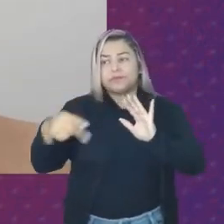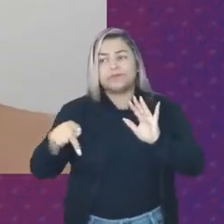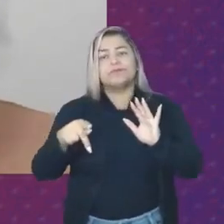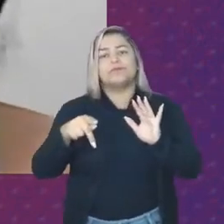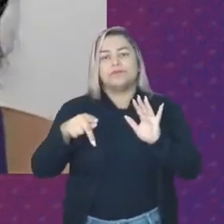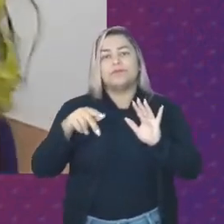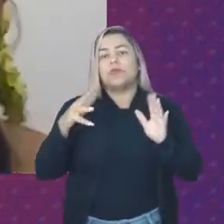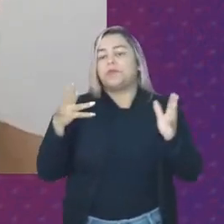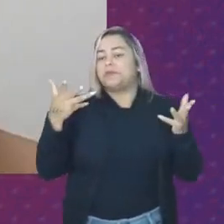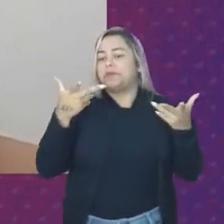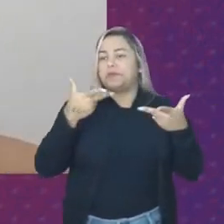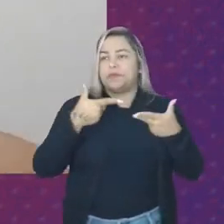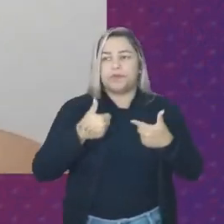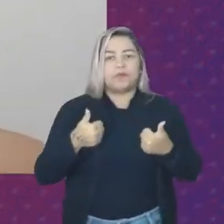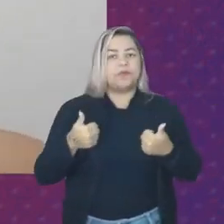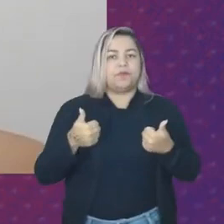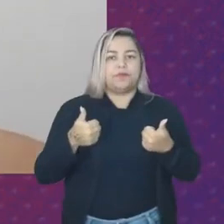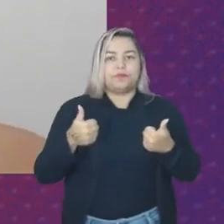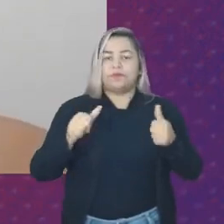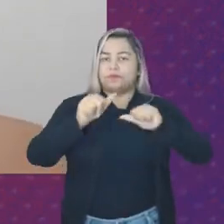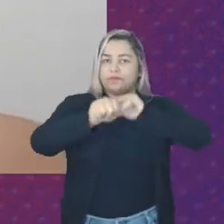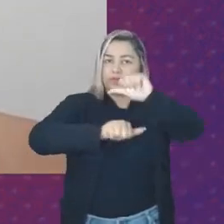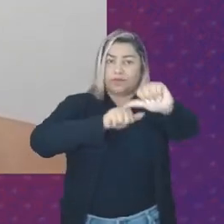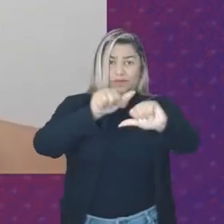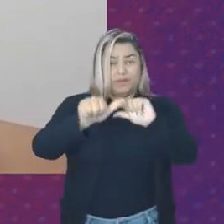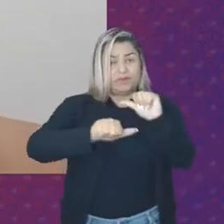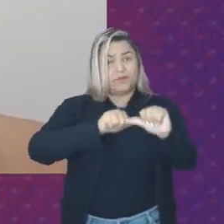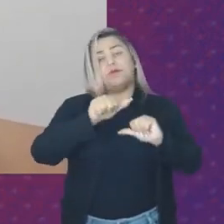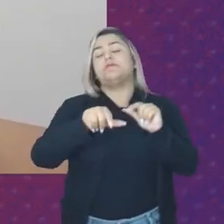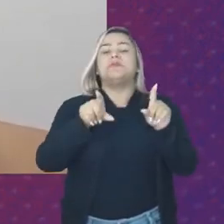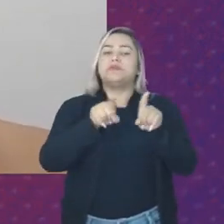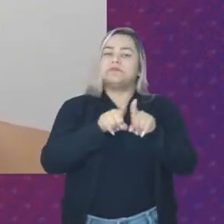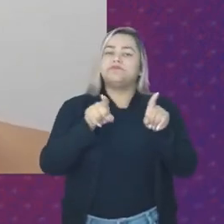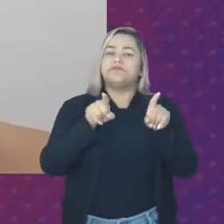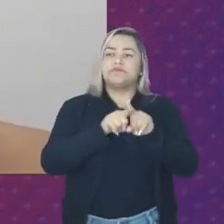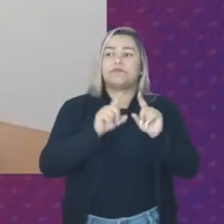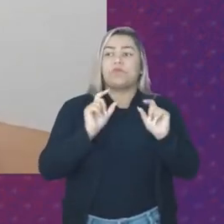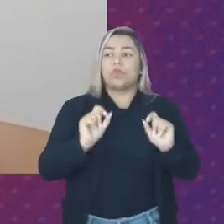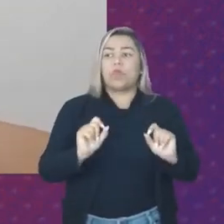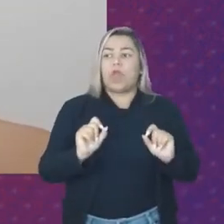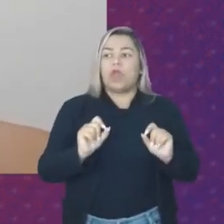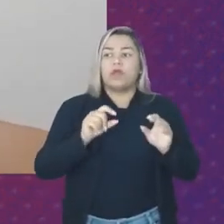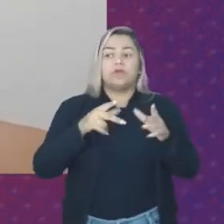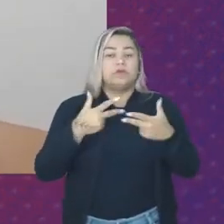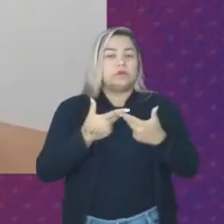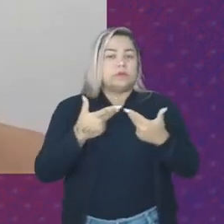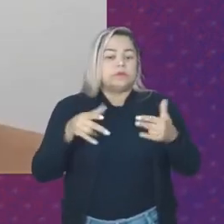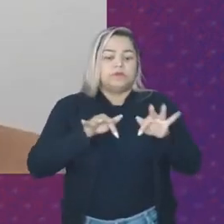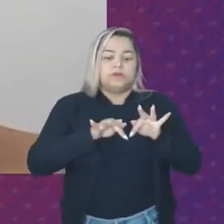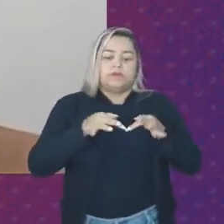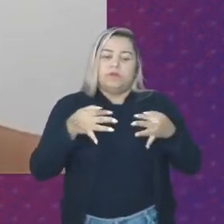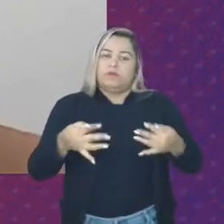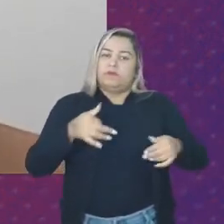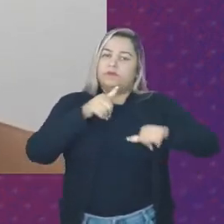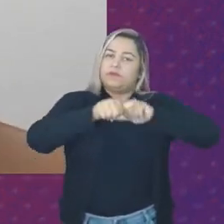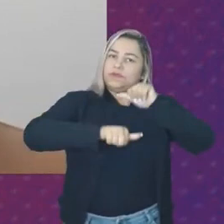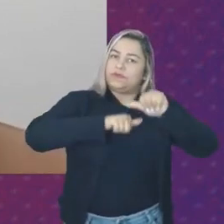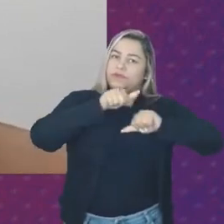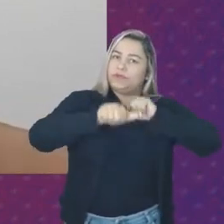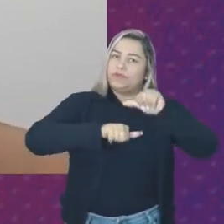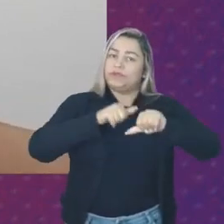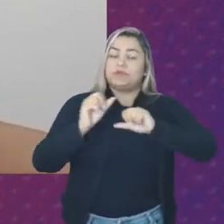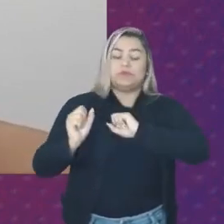a beleza não é definida por formas, né? Então, essas coisas que são simples mudanças e que